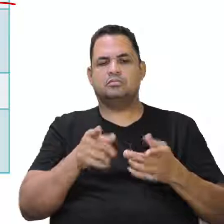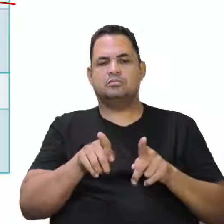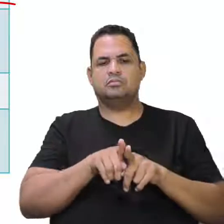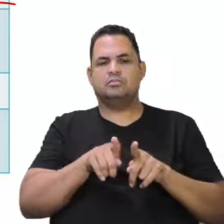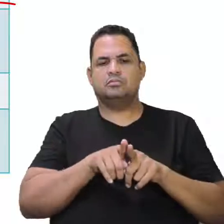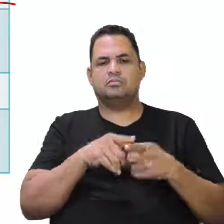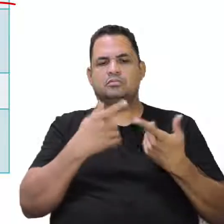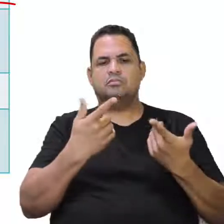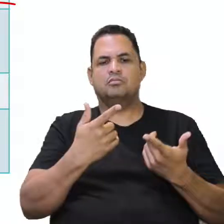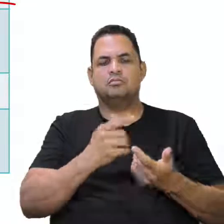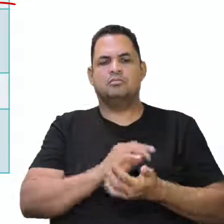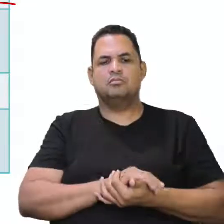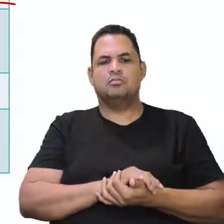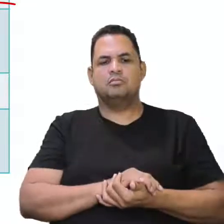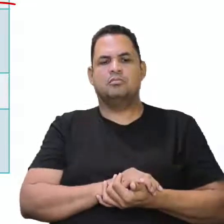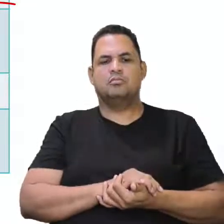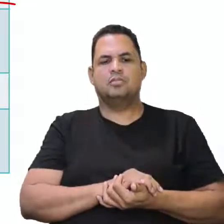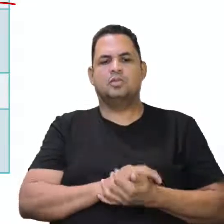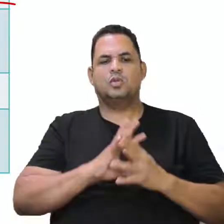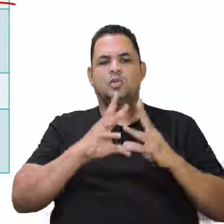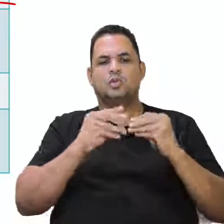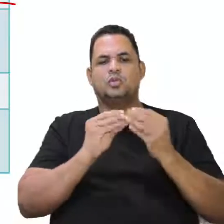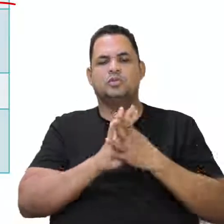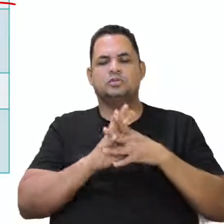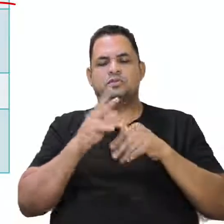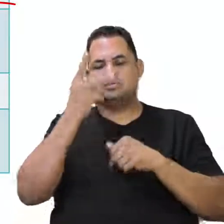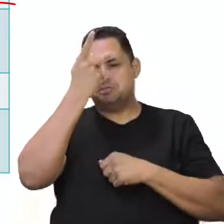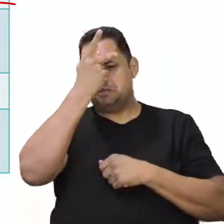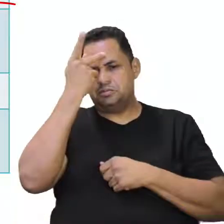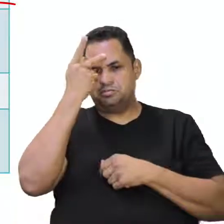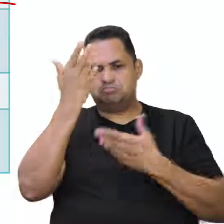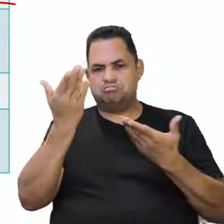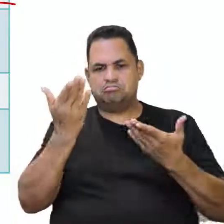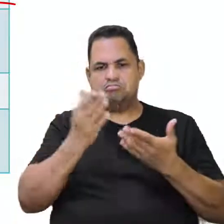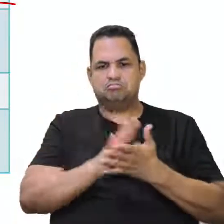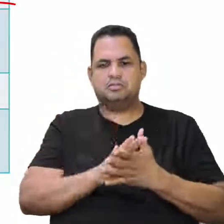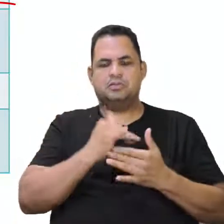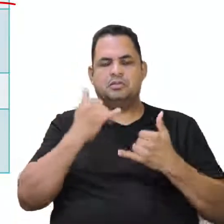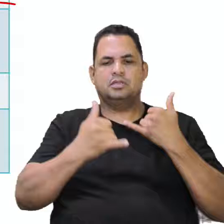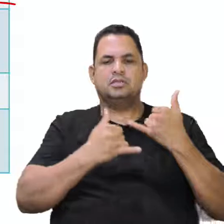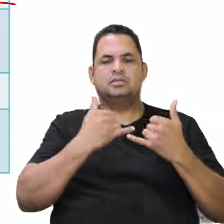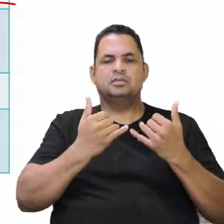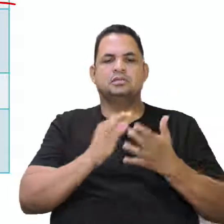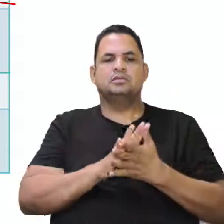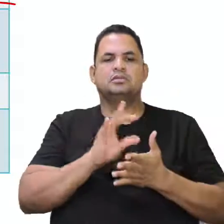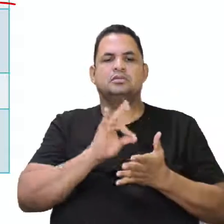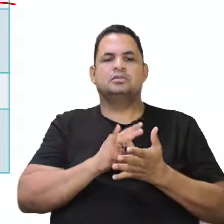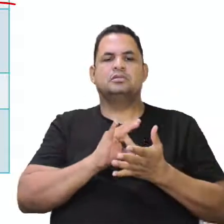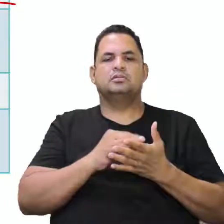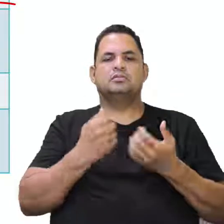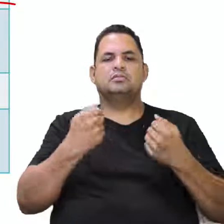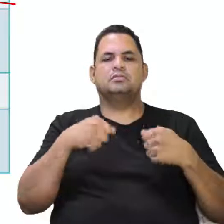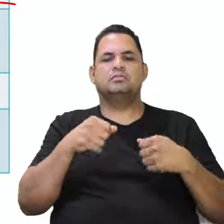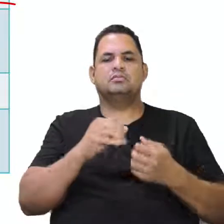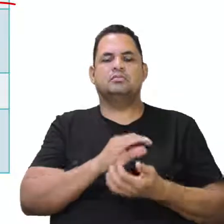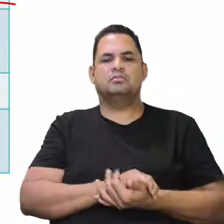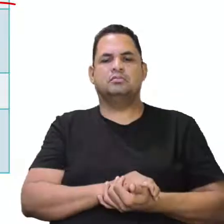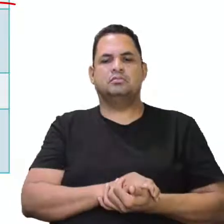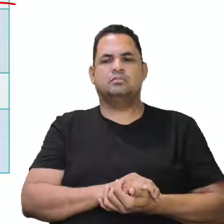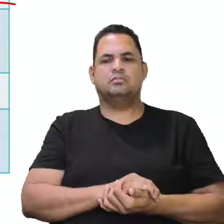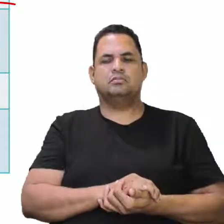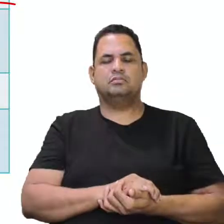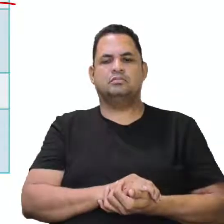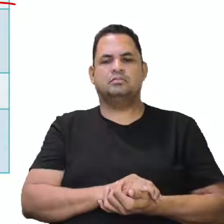falar everybody. Everybody can help me. E aqui foi uma brincadeirinha, porque na verdade posso também colocar